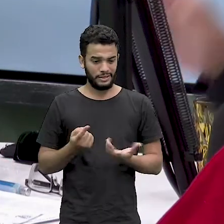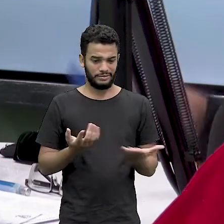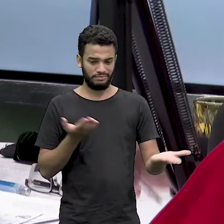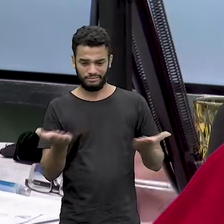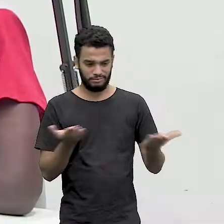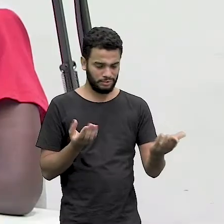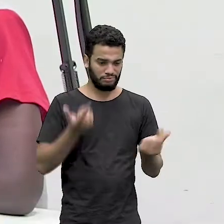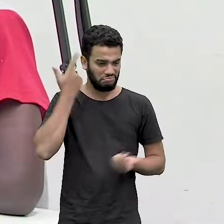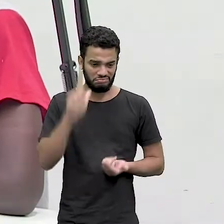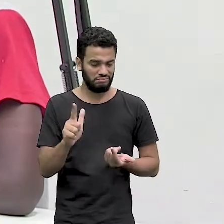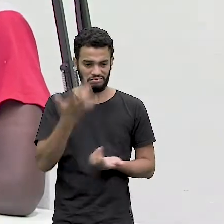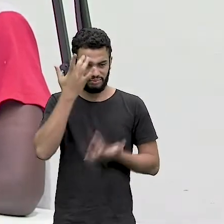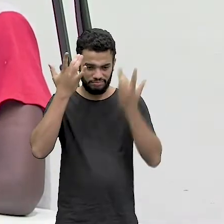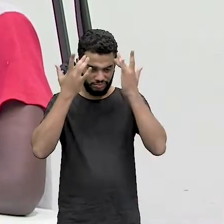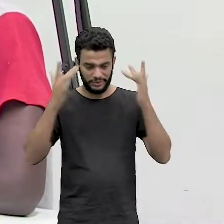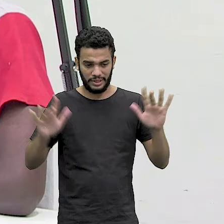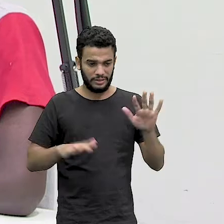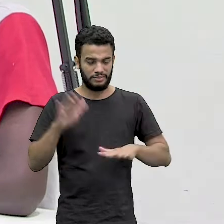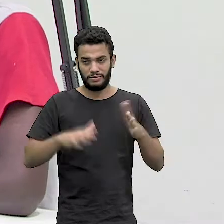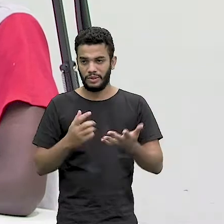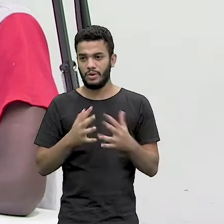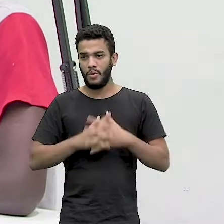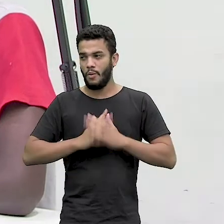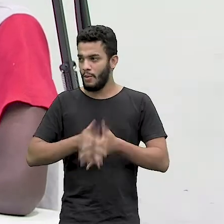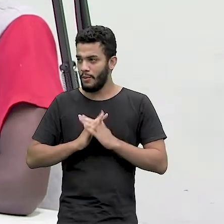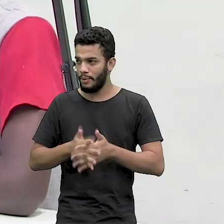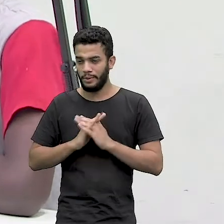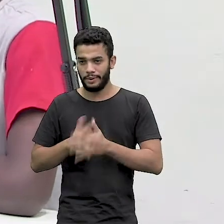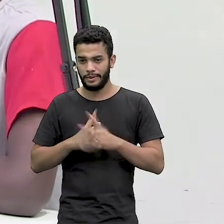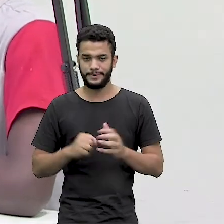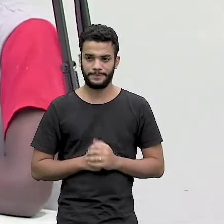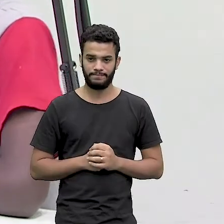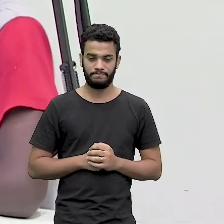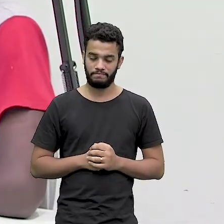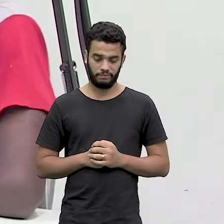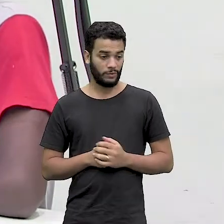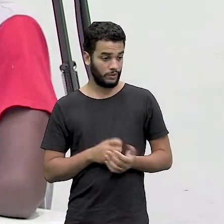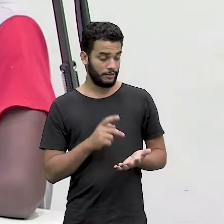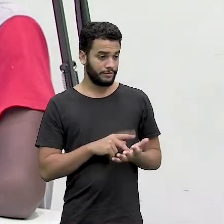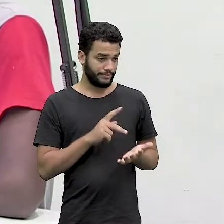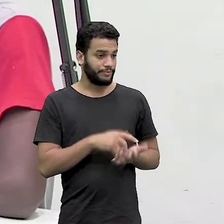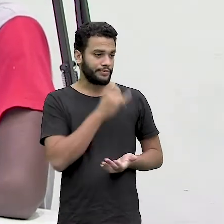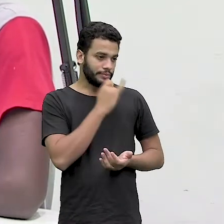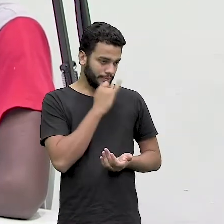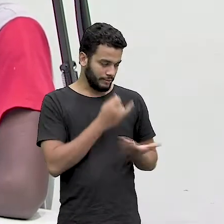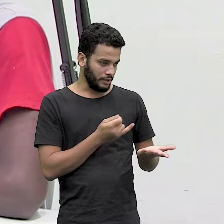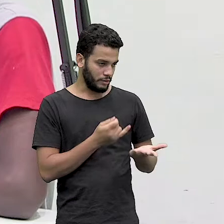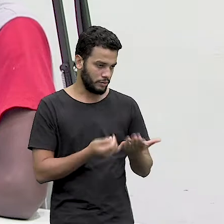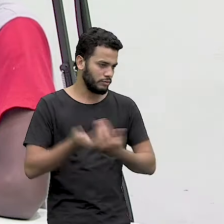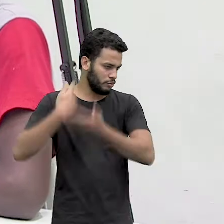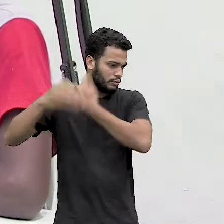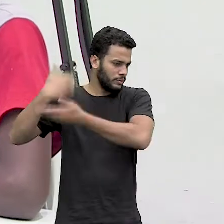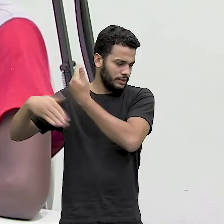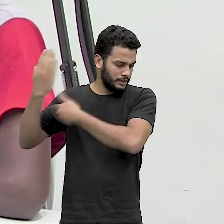distinção. Porque, pelo menos a nossa geração, nós éramos criados, Rian, para estude para